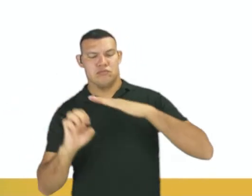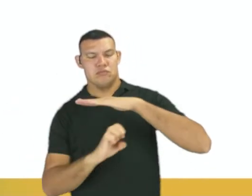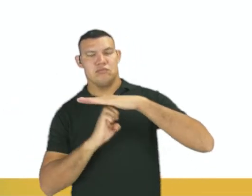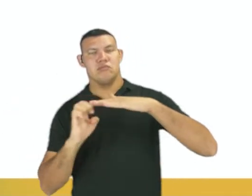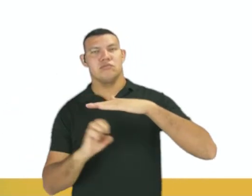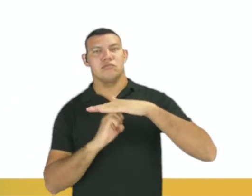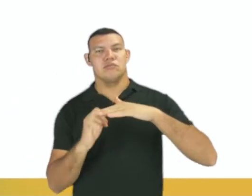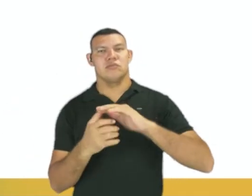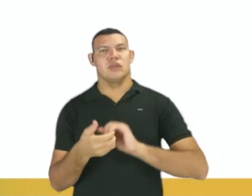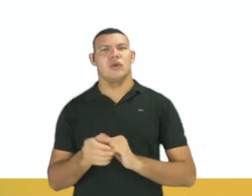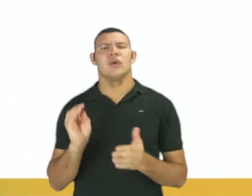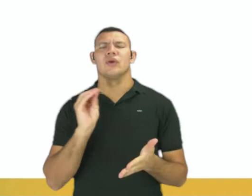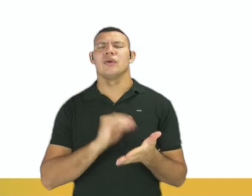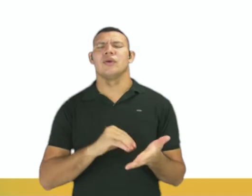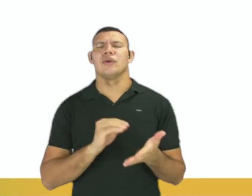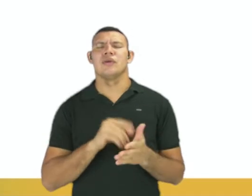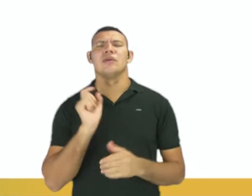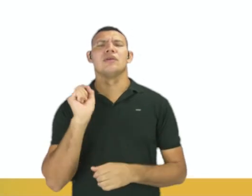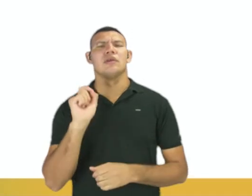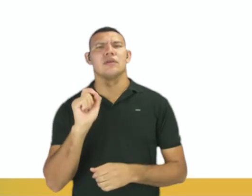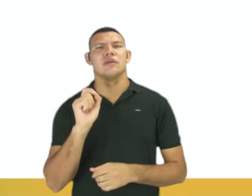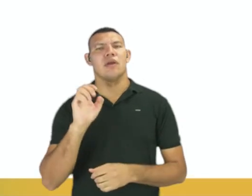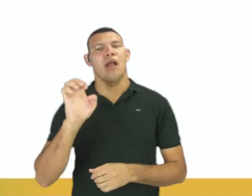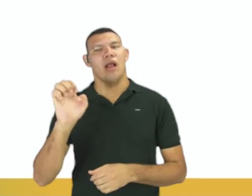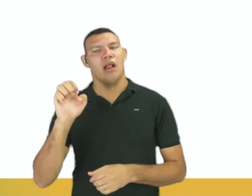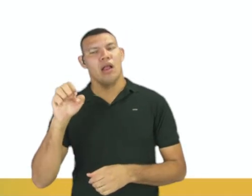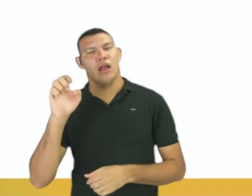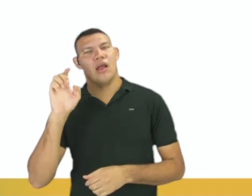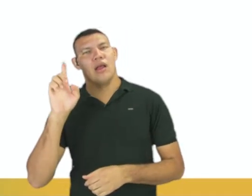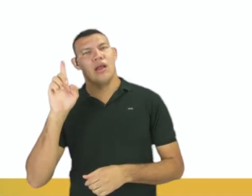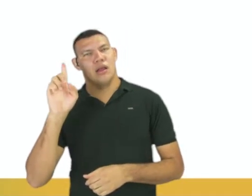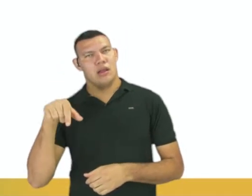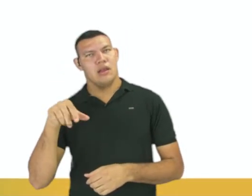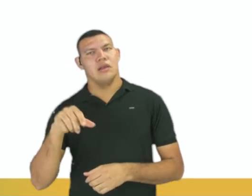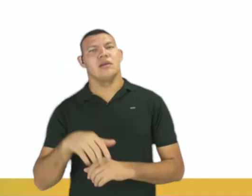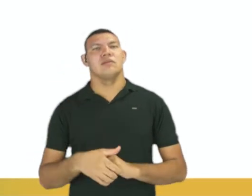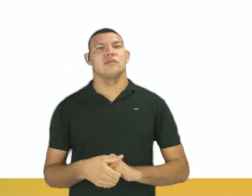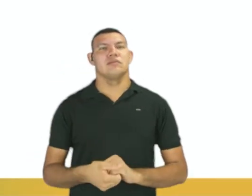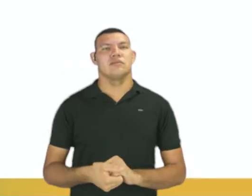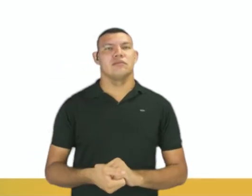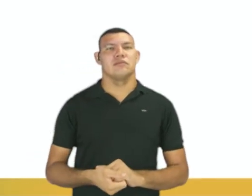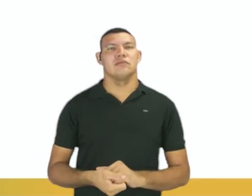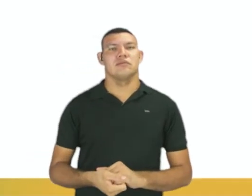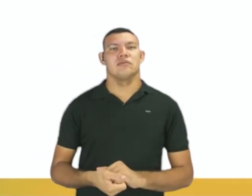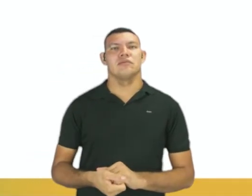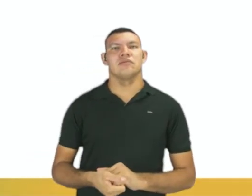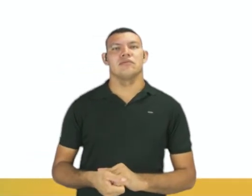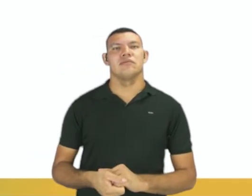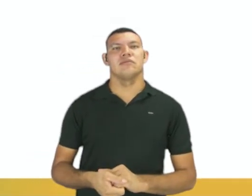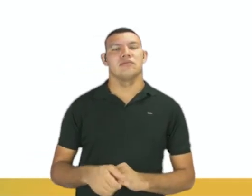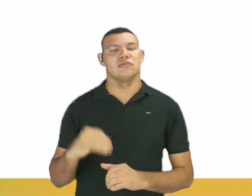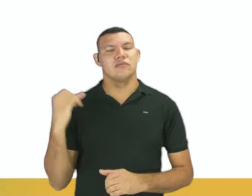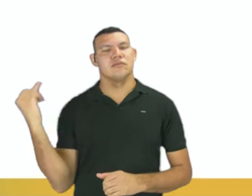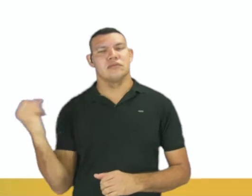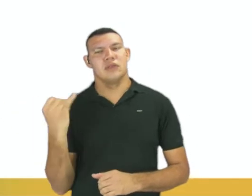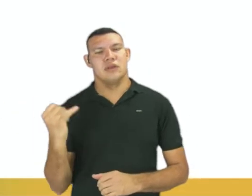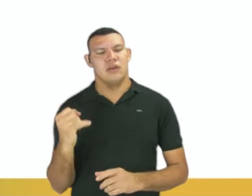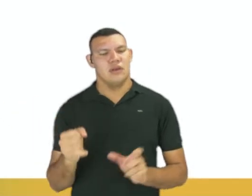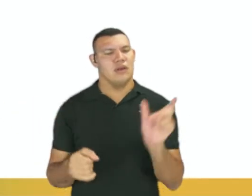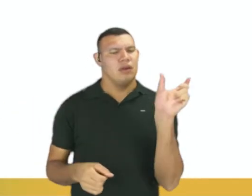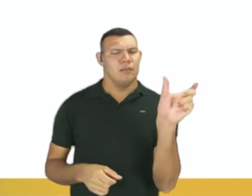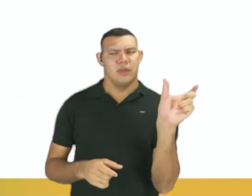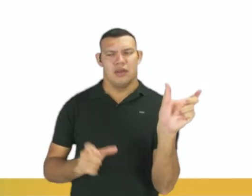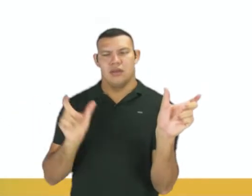O importante da empresa ele ele depende do ano a é assim como Anna É depende do importante na